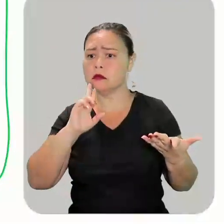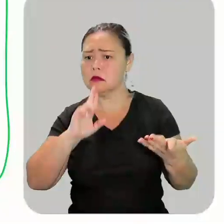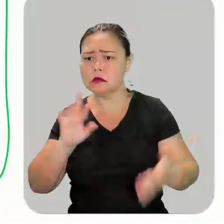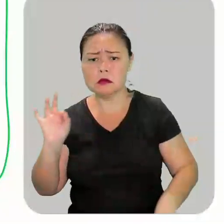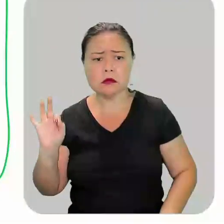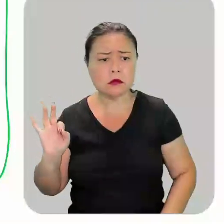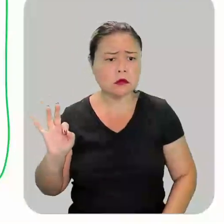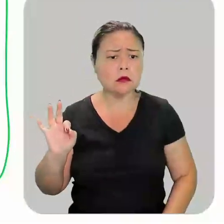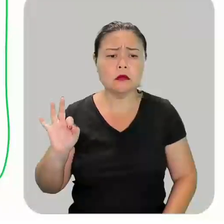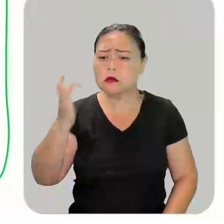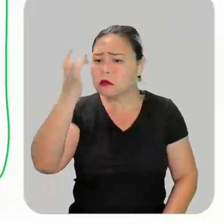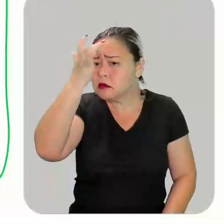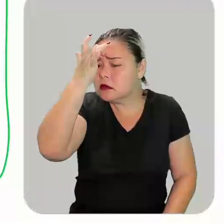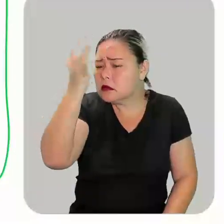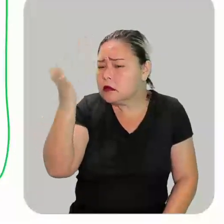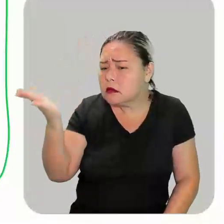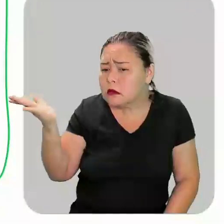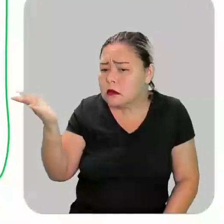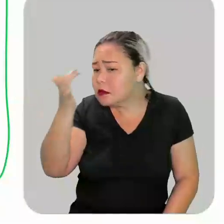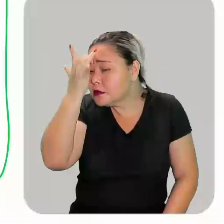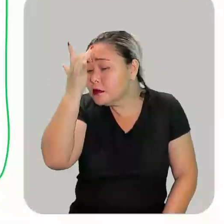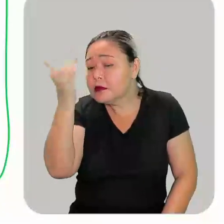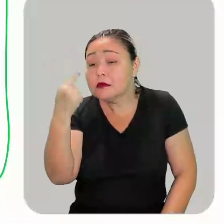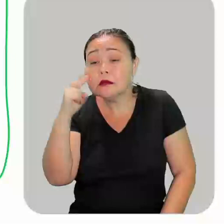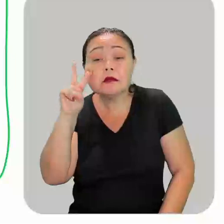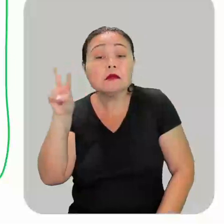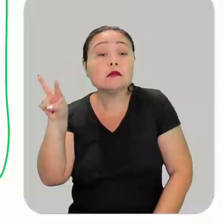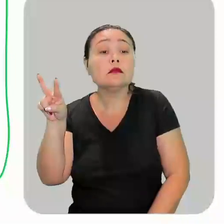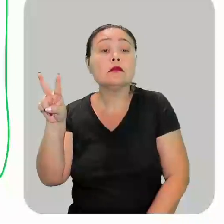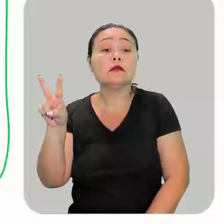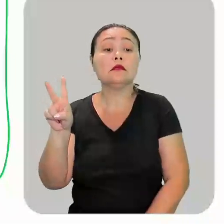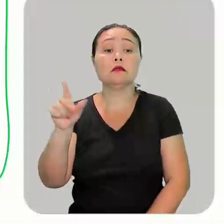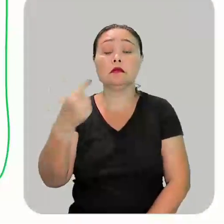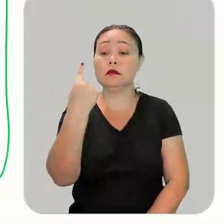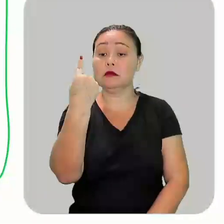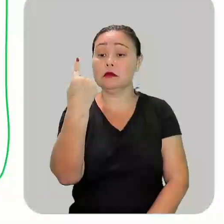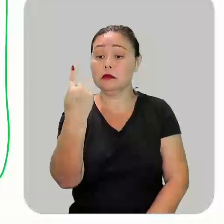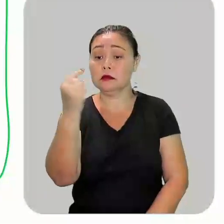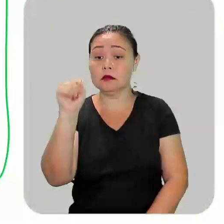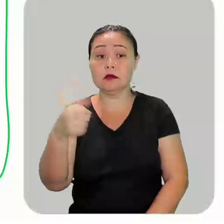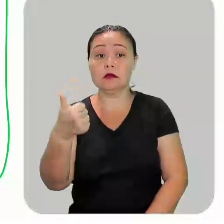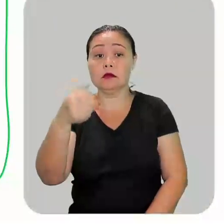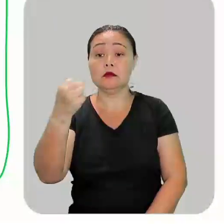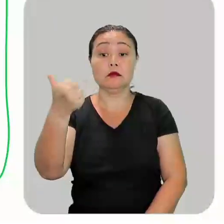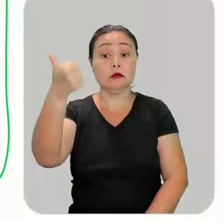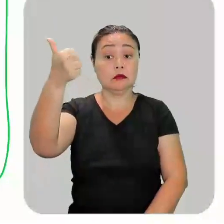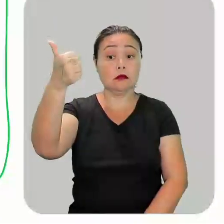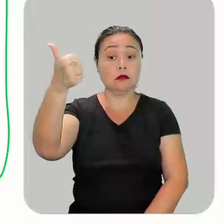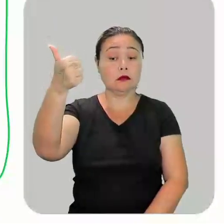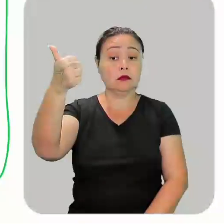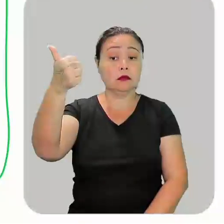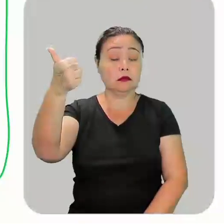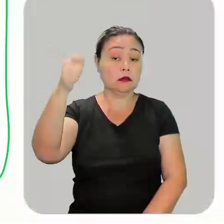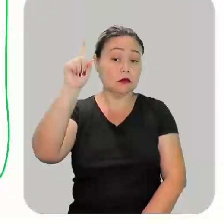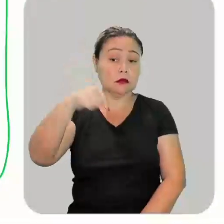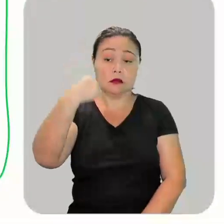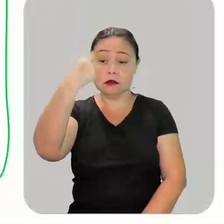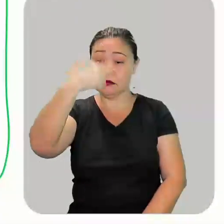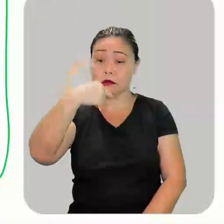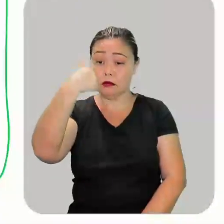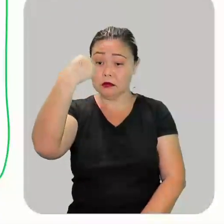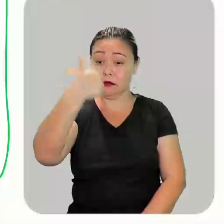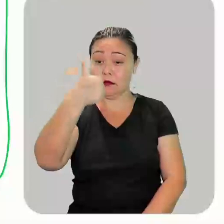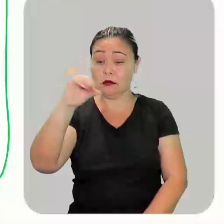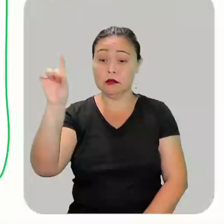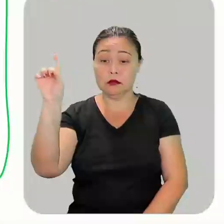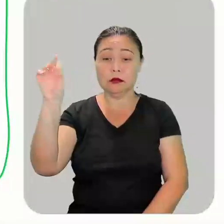né? Tá assim, bem facinho. Tá bem facinho, né? Olha lá. 1 vezes 10... elevado a 1. É 10 horas. Só escreveu